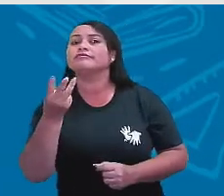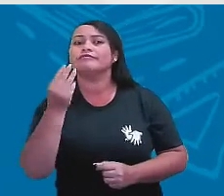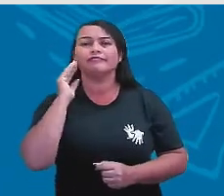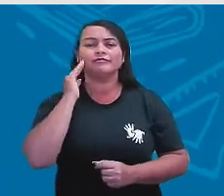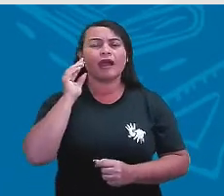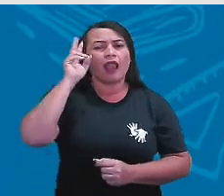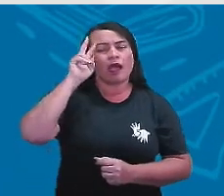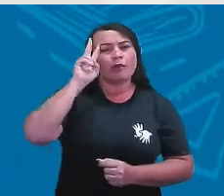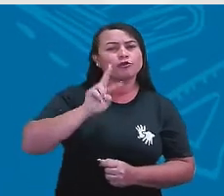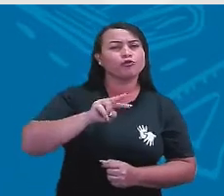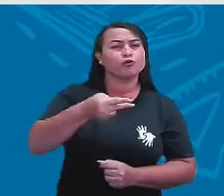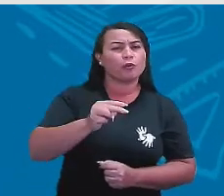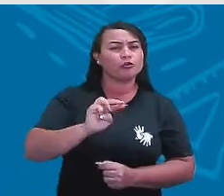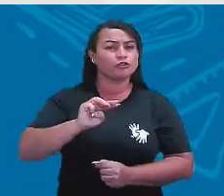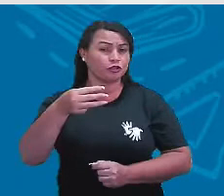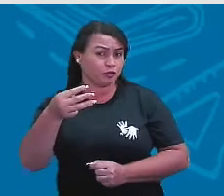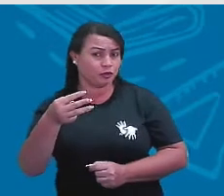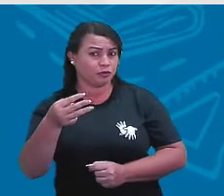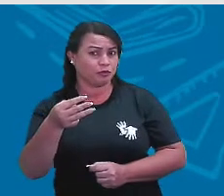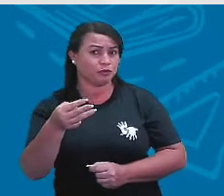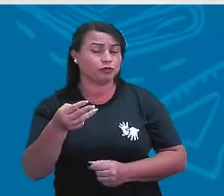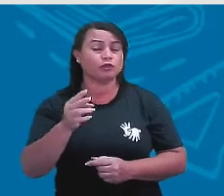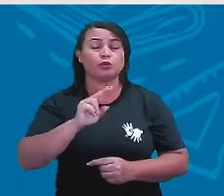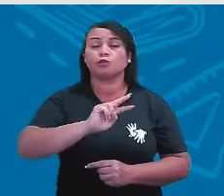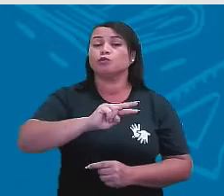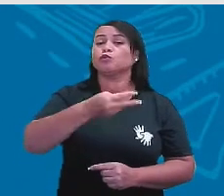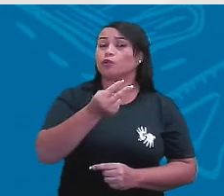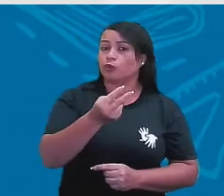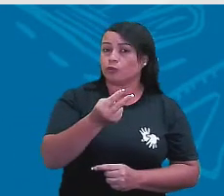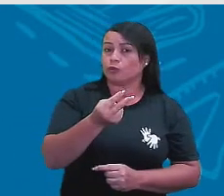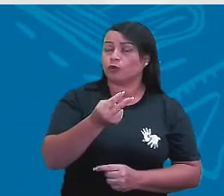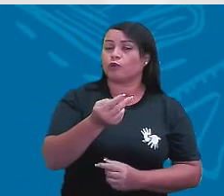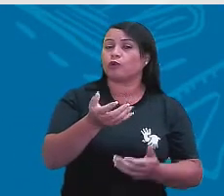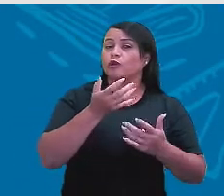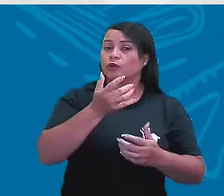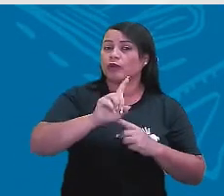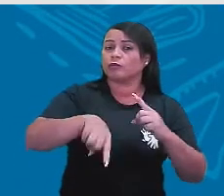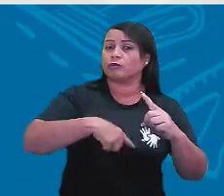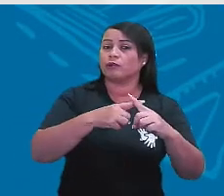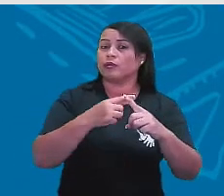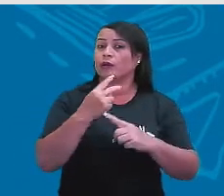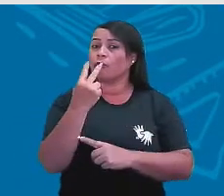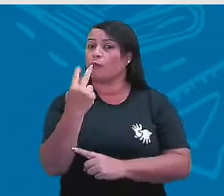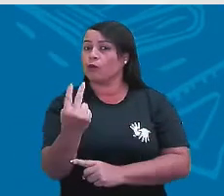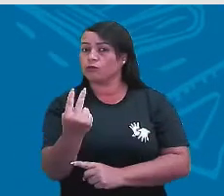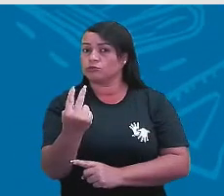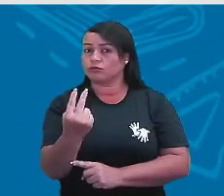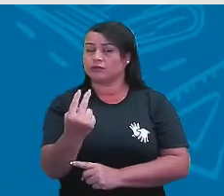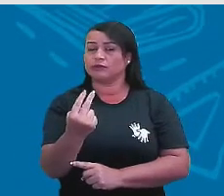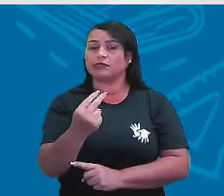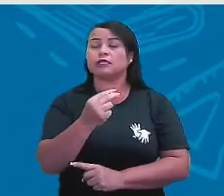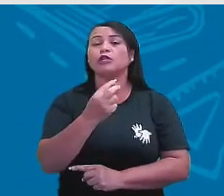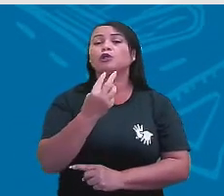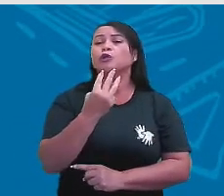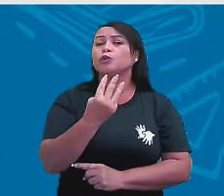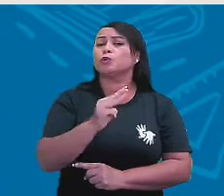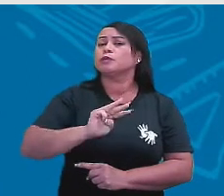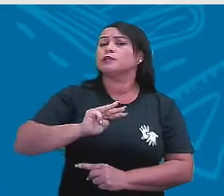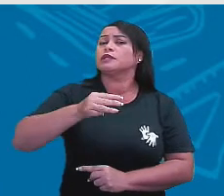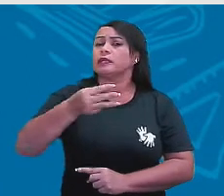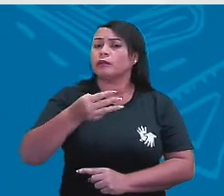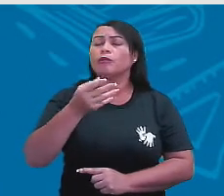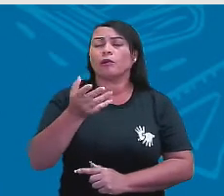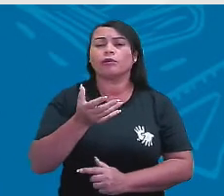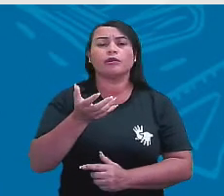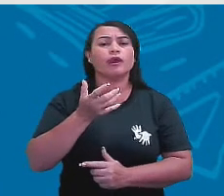falou de dobro e de triplo? Bom, dobro é quando eu quero multiplicar por 2. E o triplo é quando eu